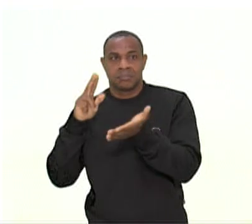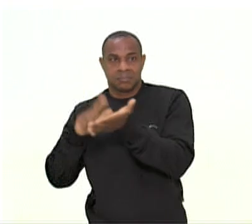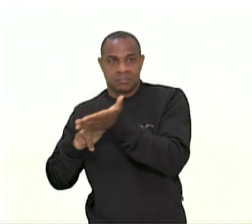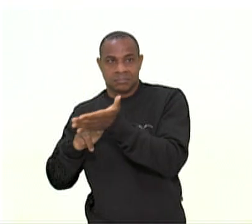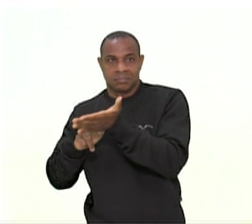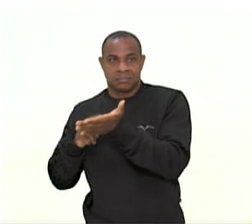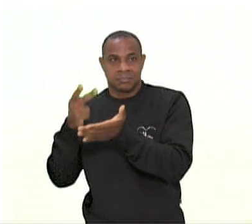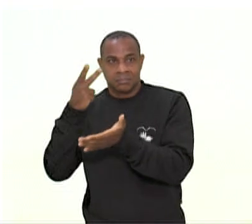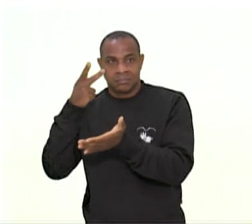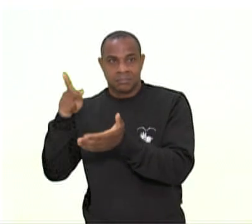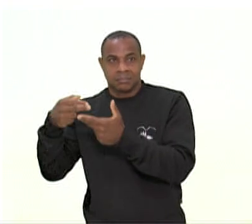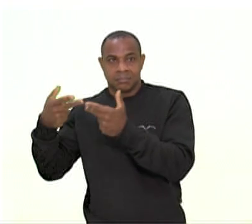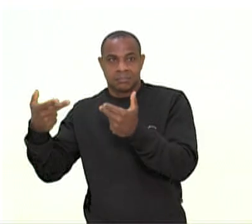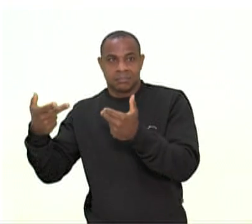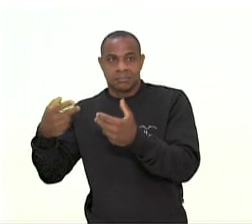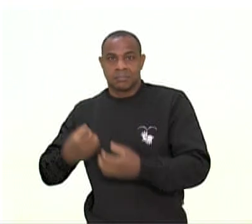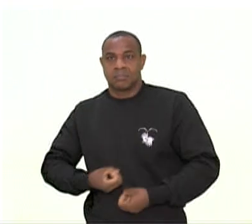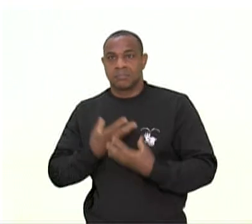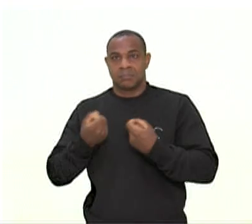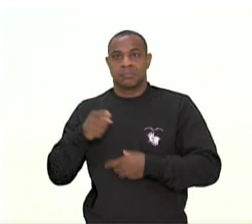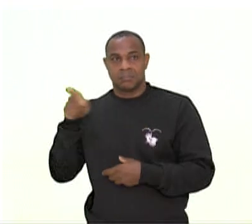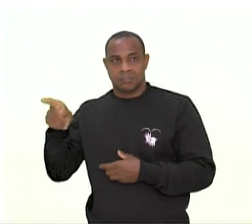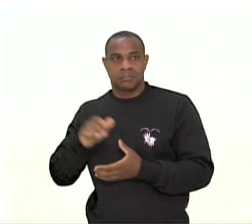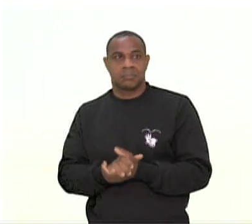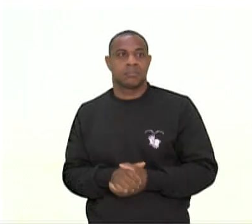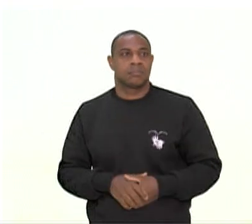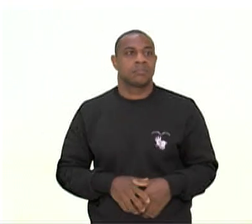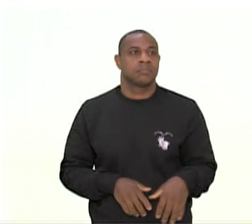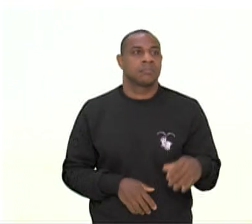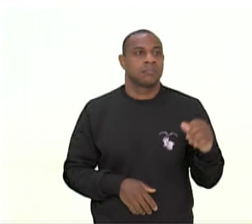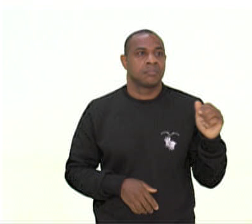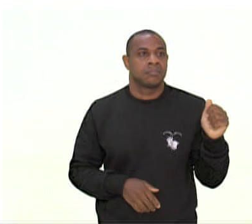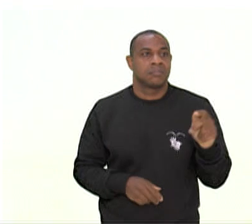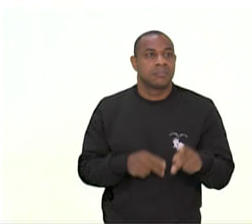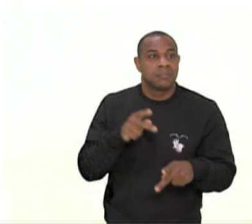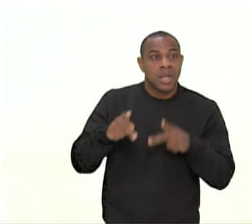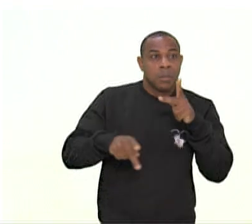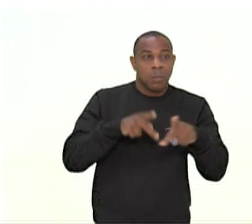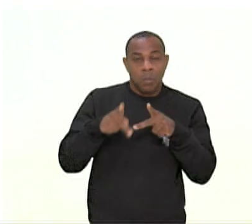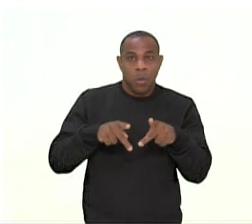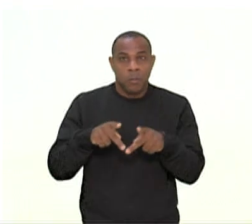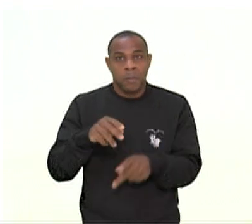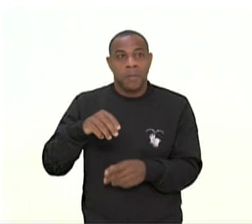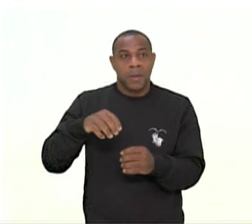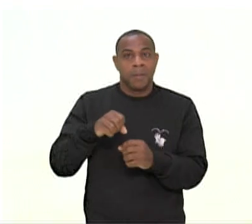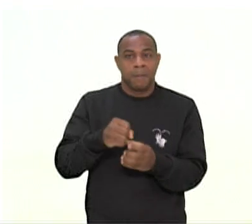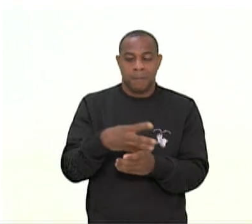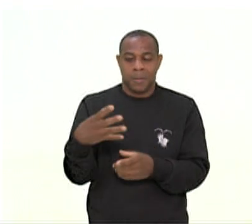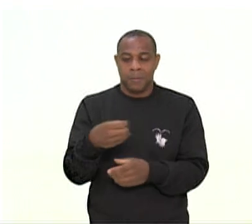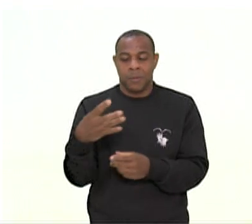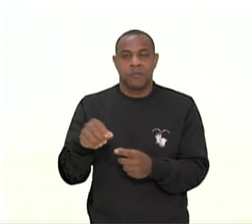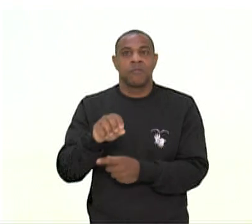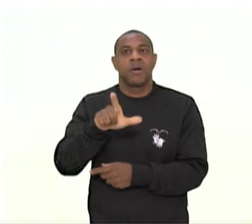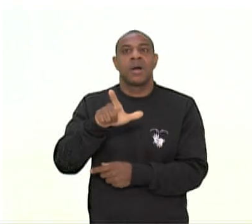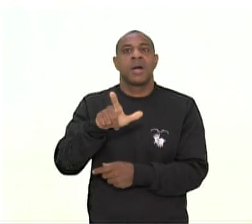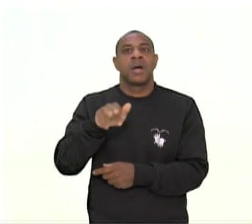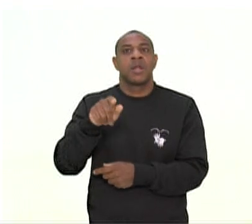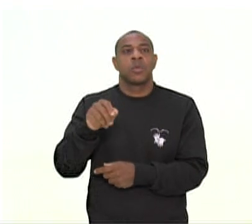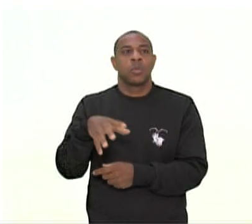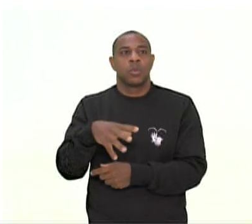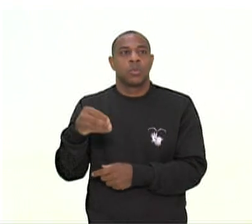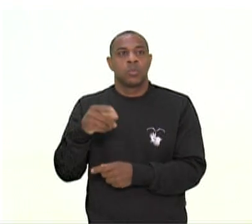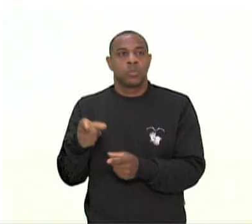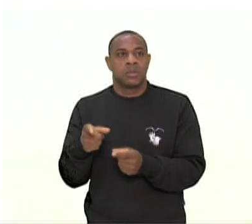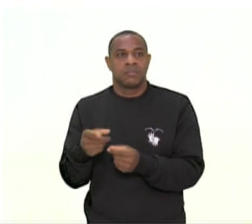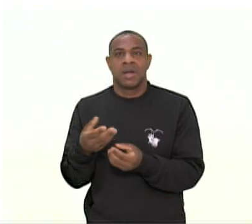2. Polvo e lula, serão servidos no jantar exótico. E o 3, para a matrícula,